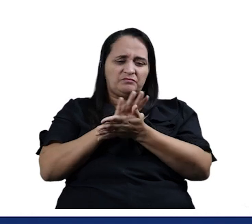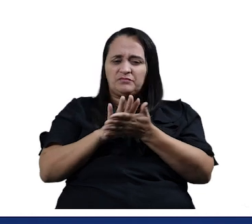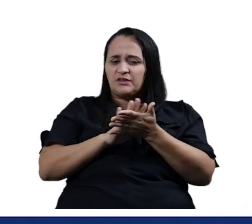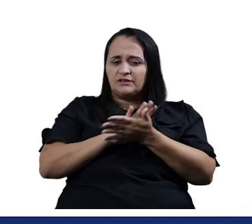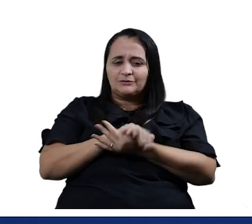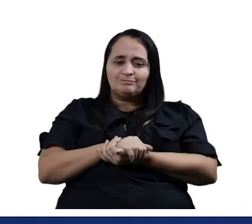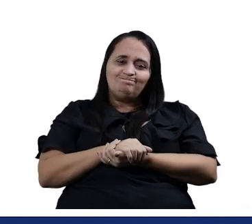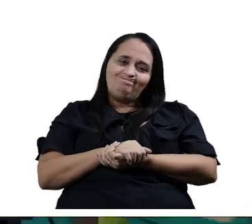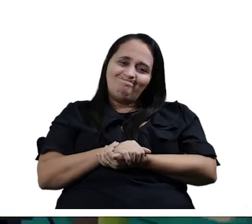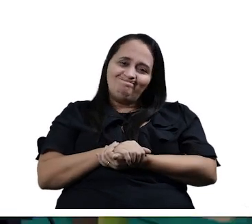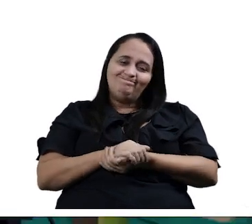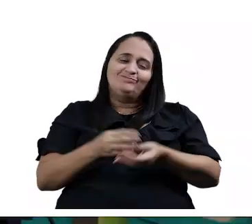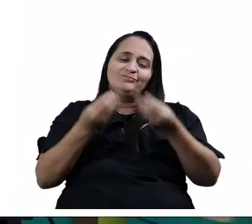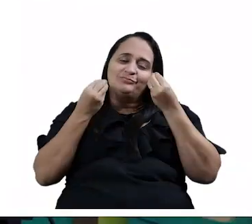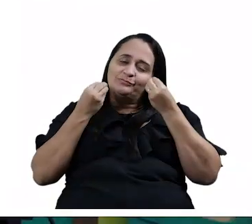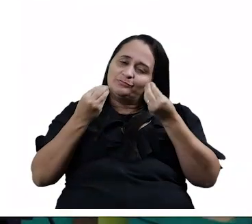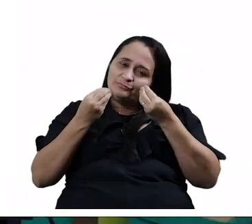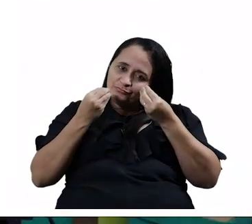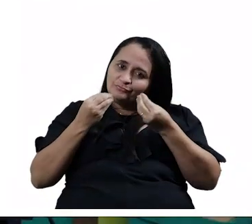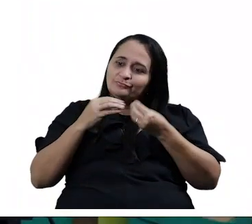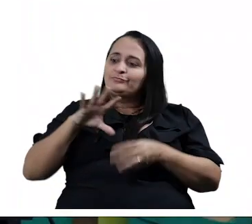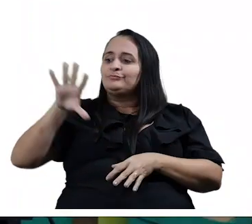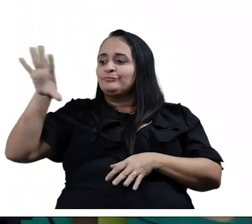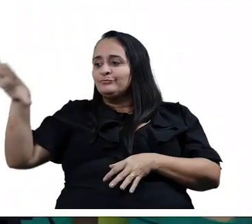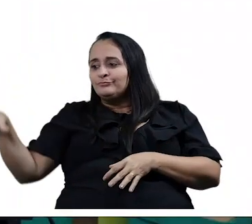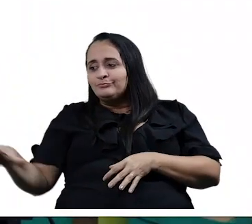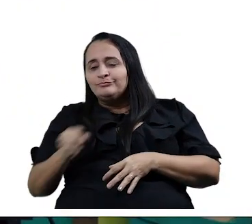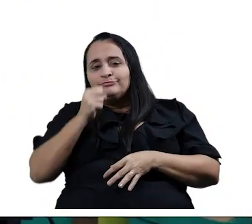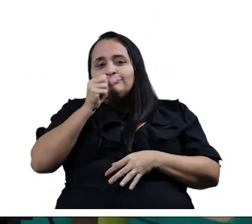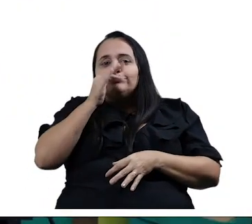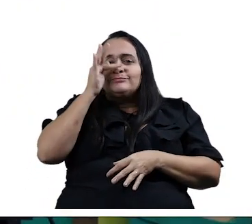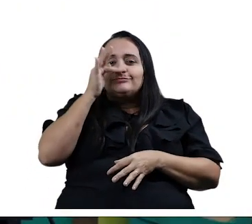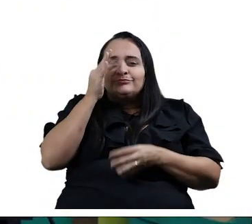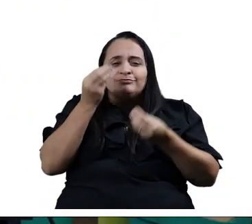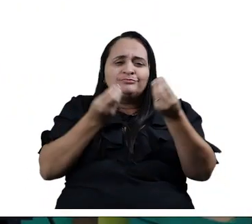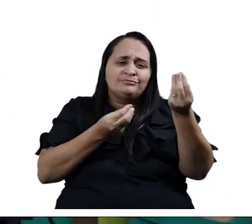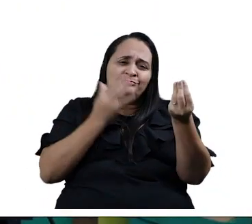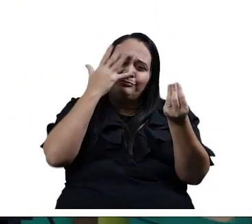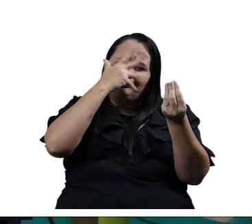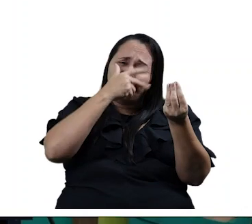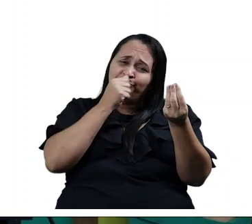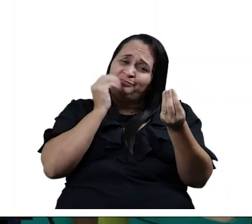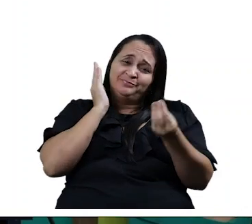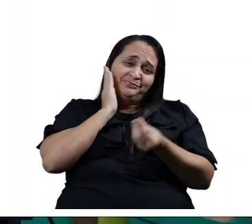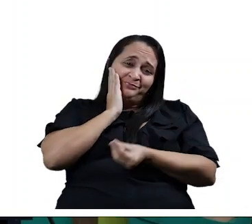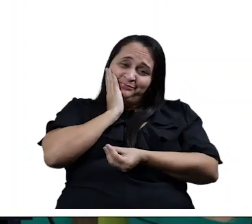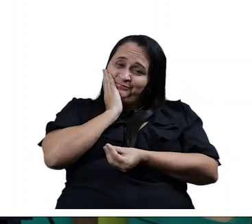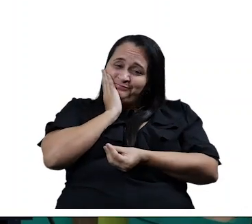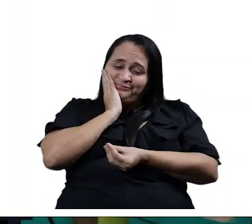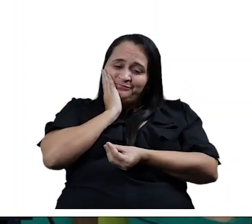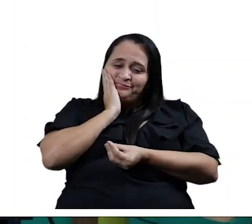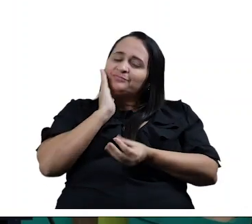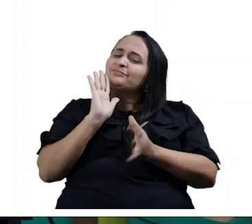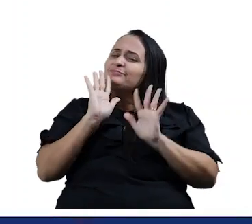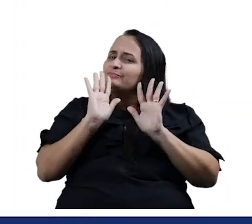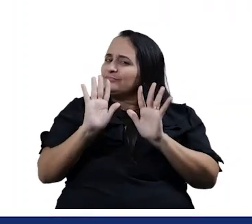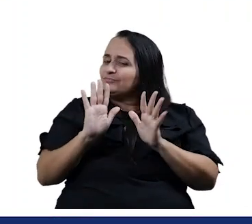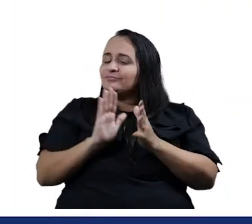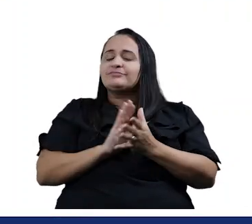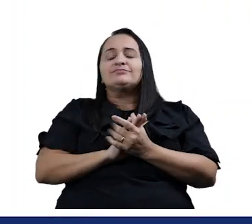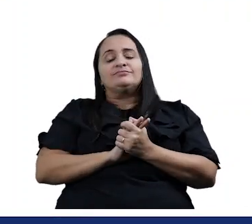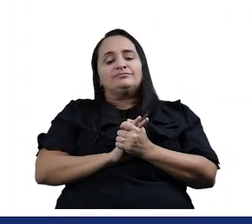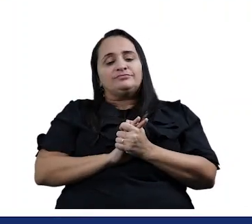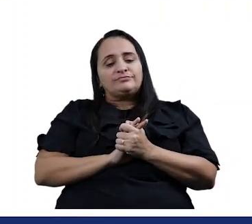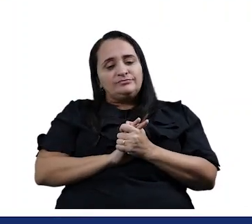Ai, que mimosinho. Ele roubava a flor para dar para a professora. Ai, que lindo. Mas vamos lá para a pergunta, que